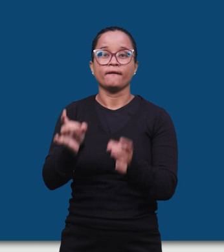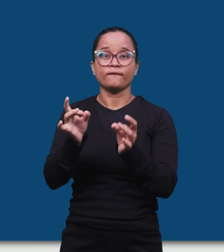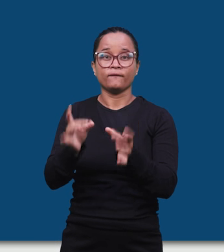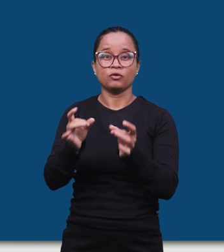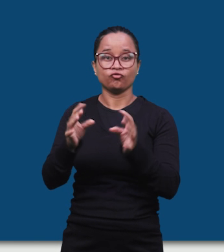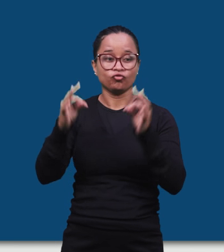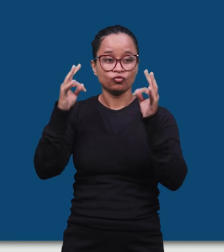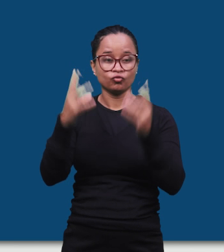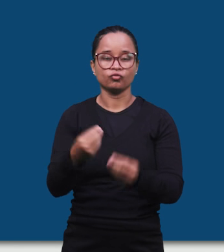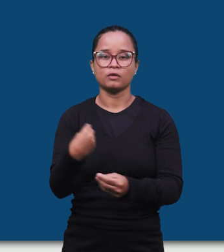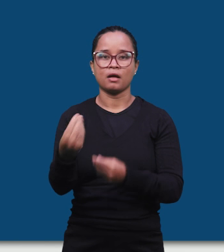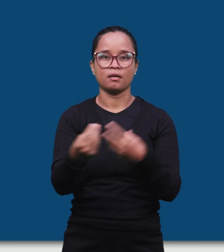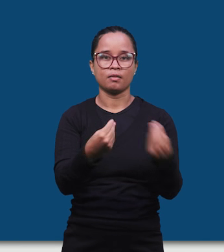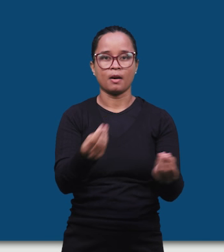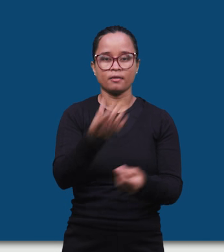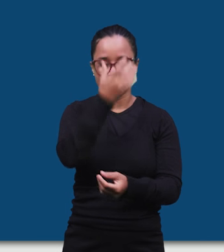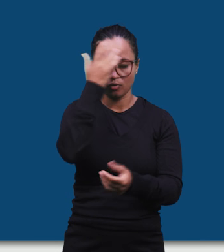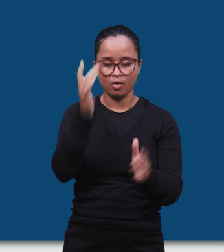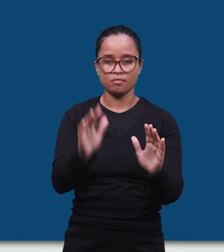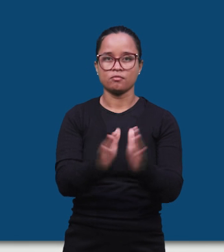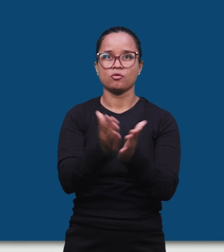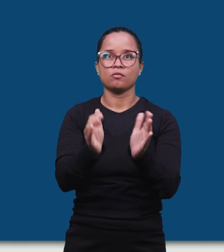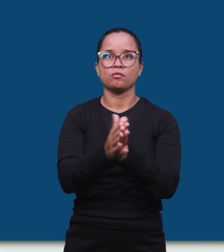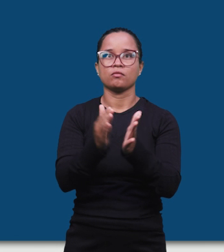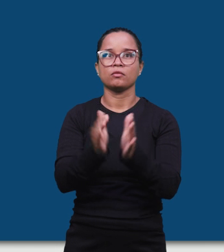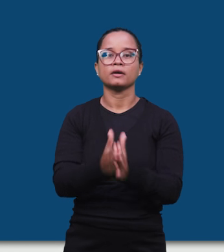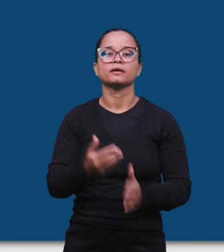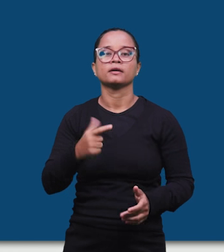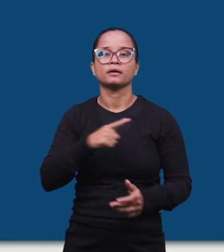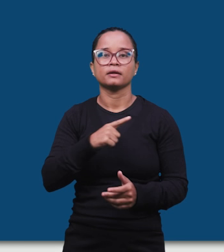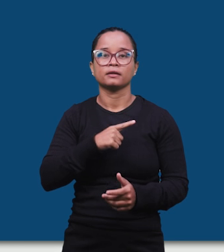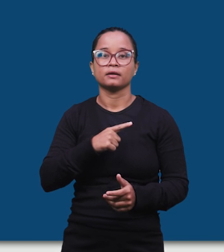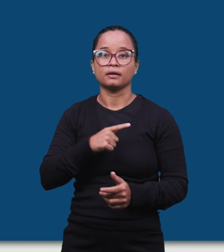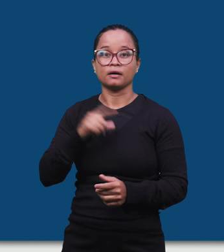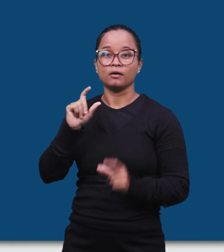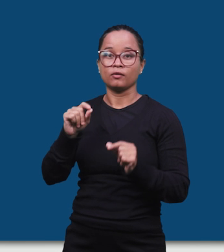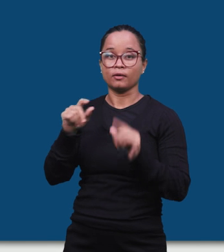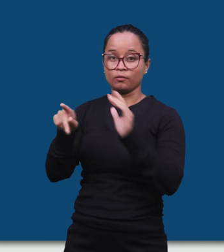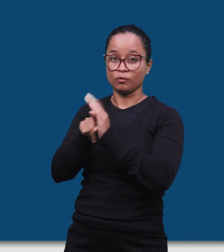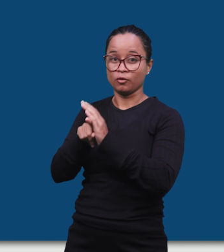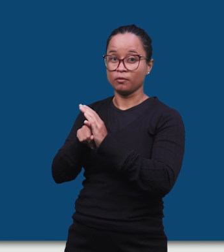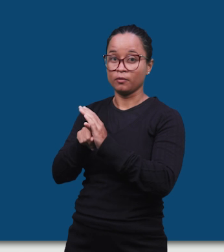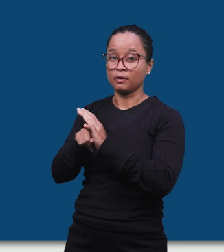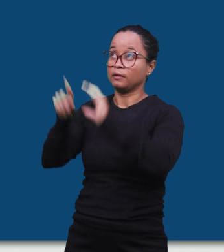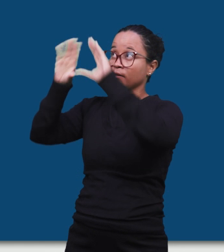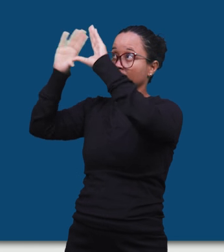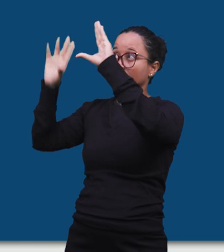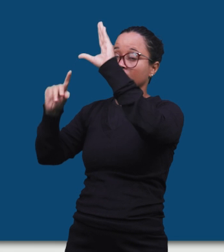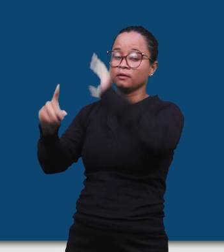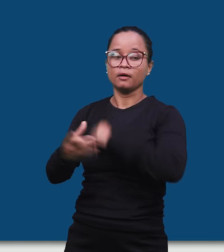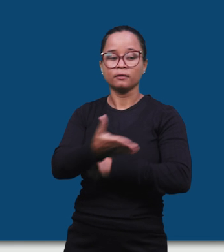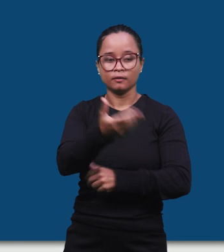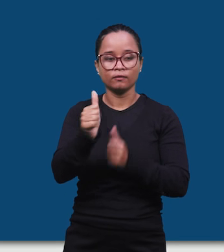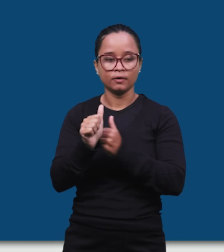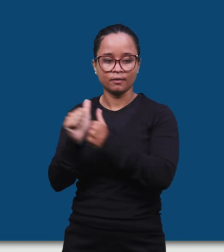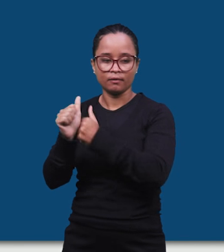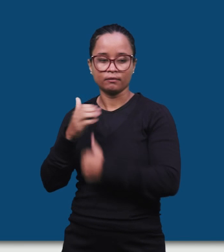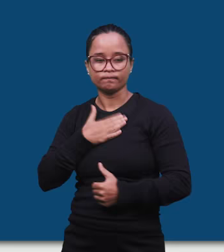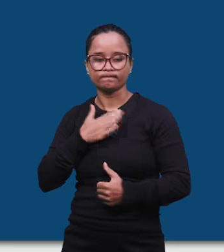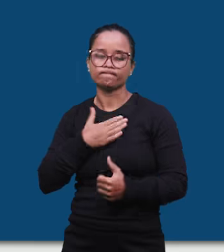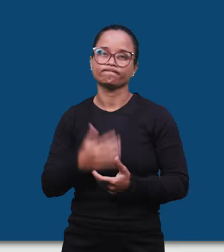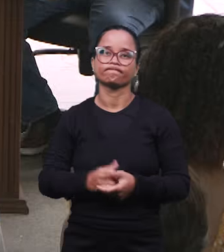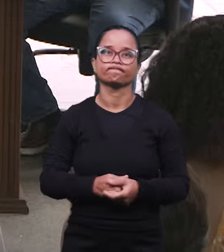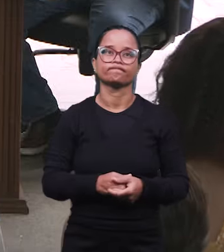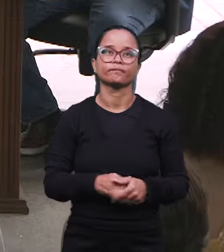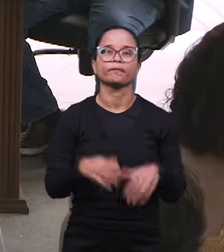que tens e dá-o aos pobres e terás um tesouro no céu, e vem e segue-me.